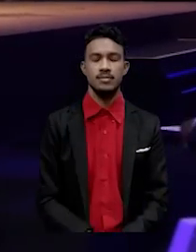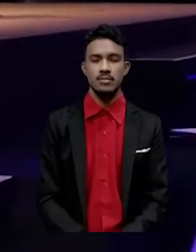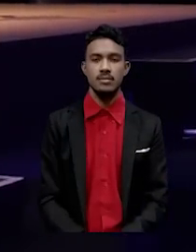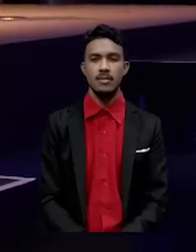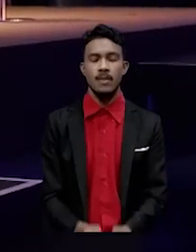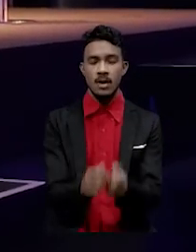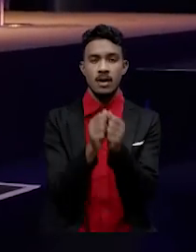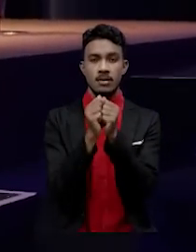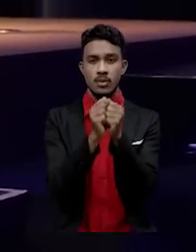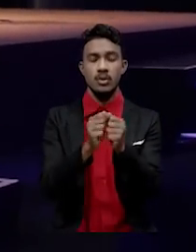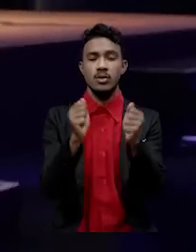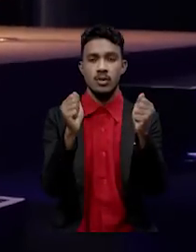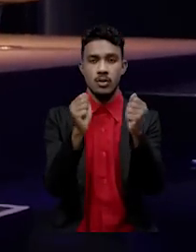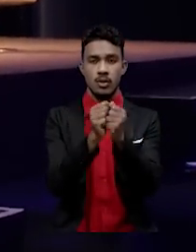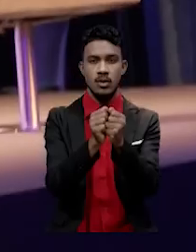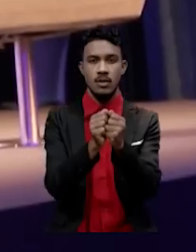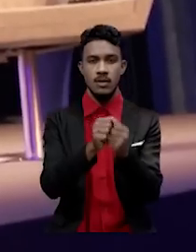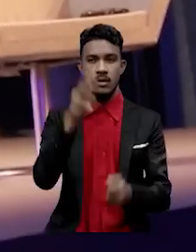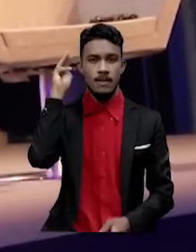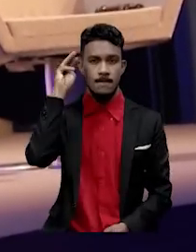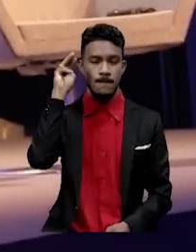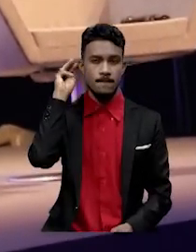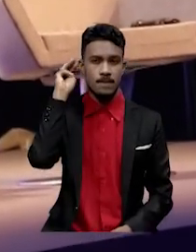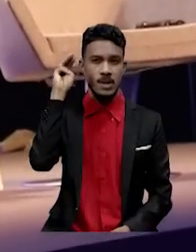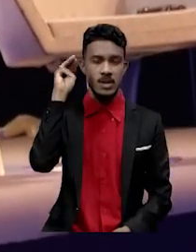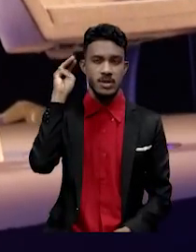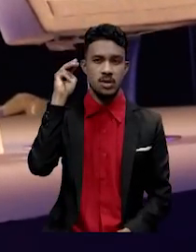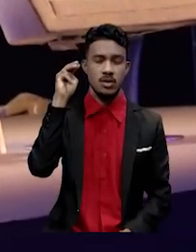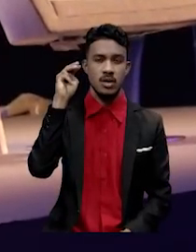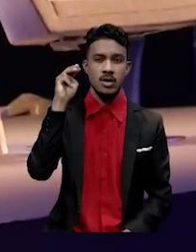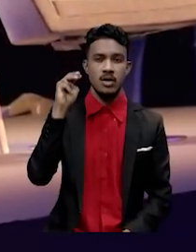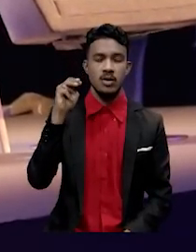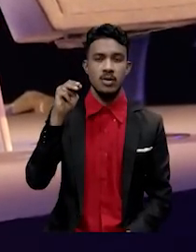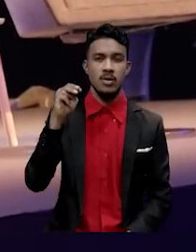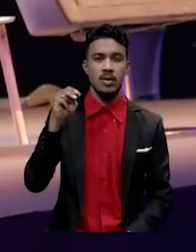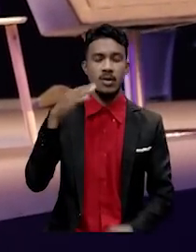Hamuto com o Ministro do Planeamento do Bangladesh, né?